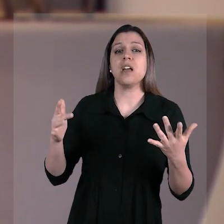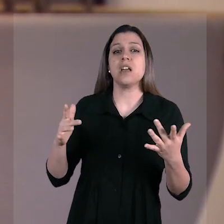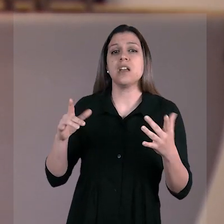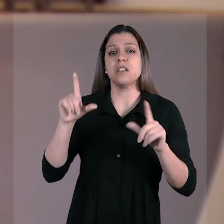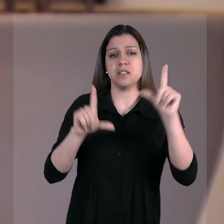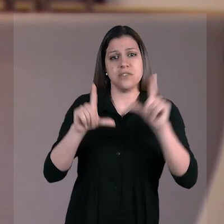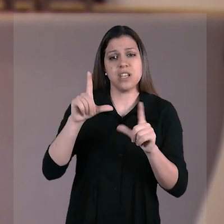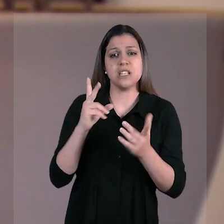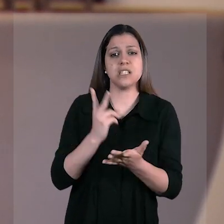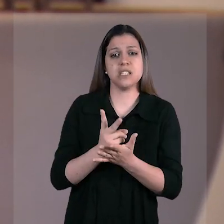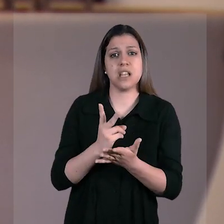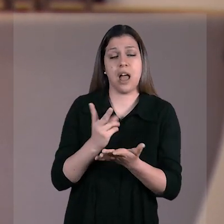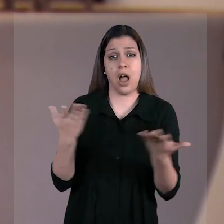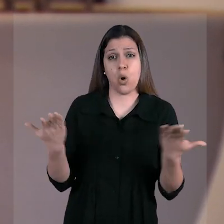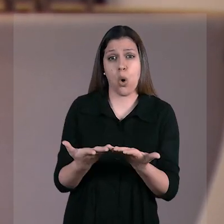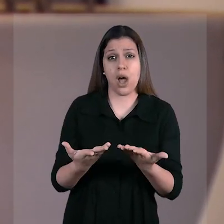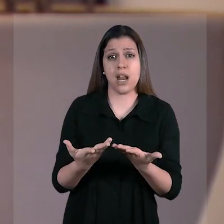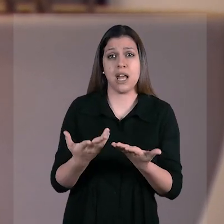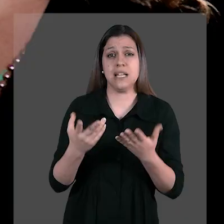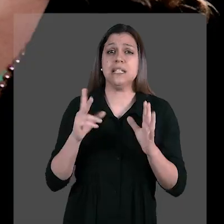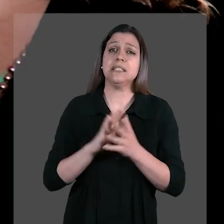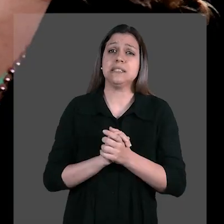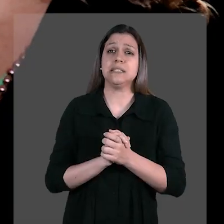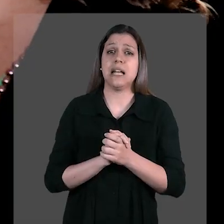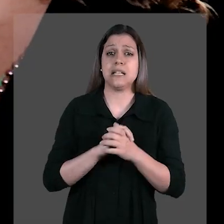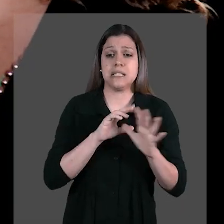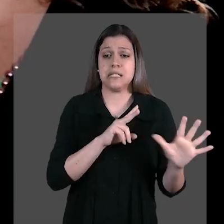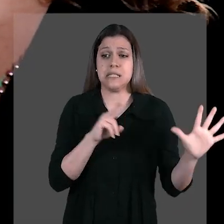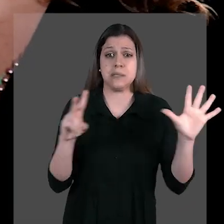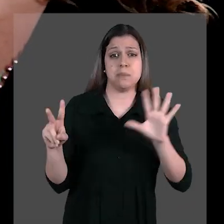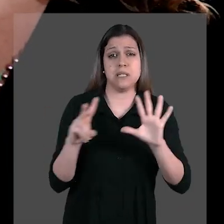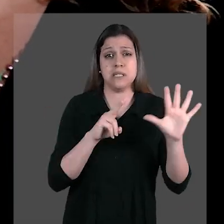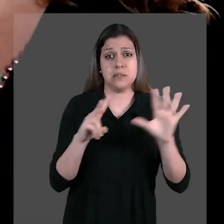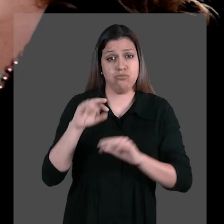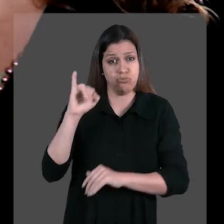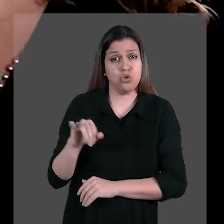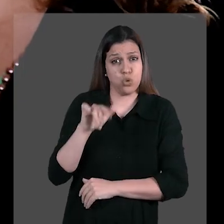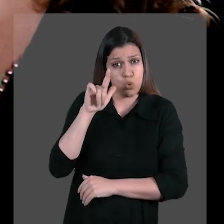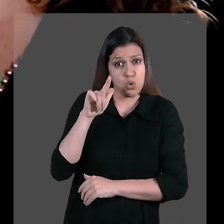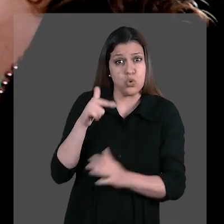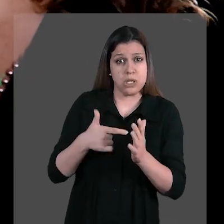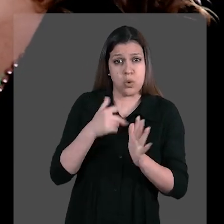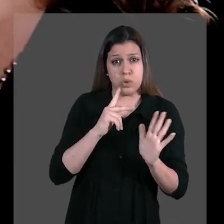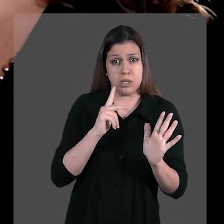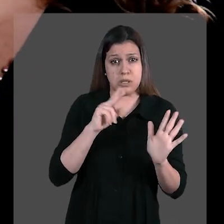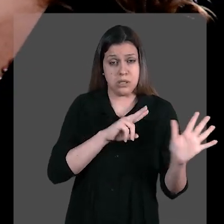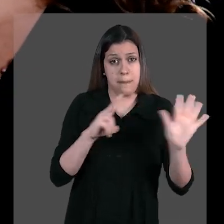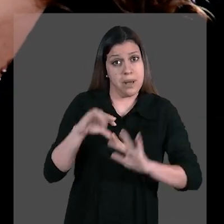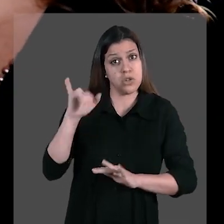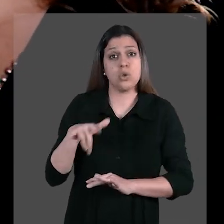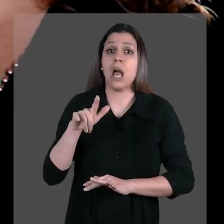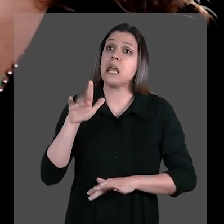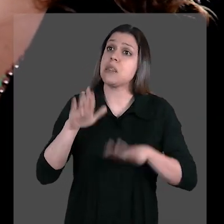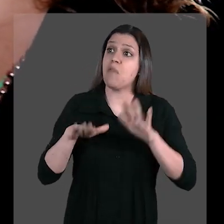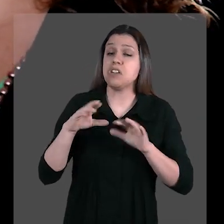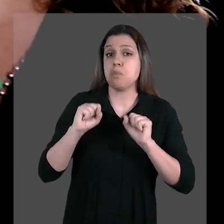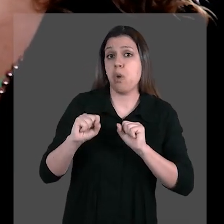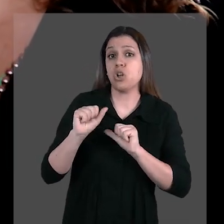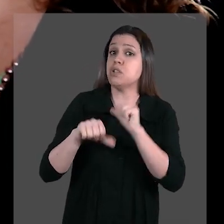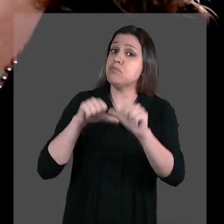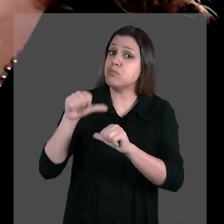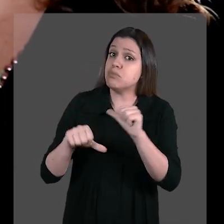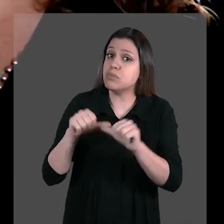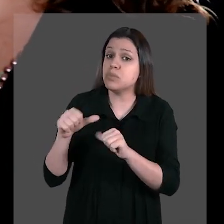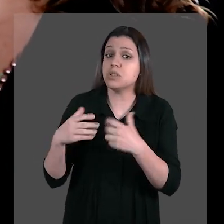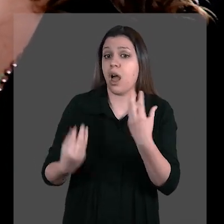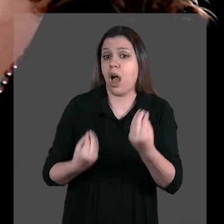sendo gravado na segunda semana de julho. Então, alguns pontos ainda podem, ser alterados e modificados de